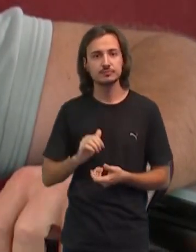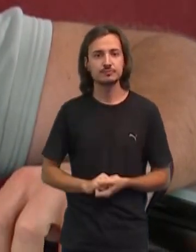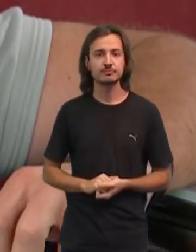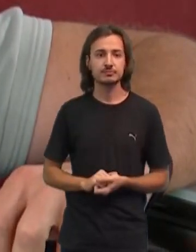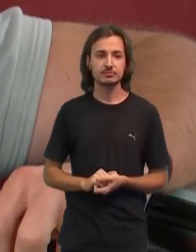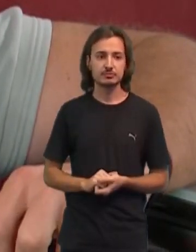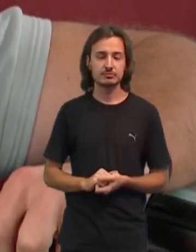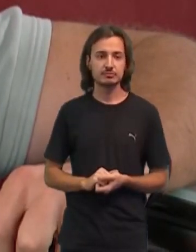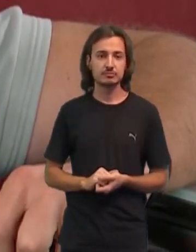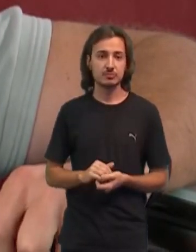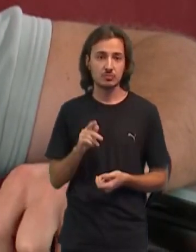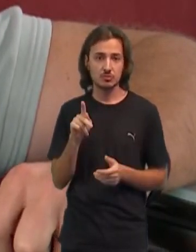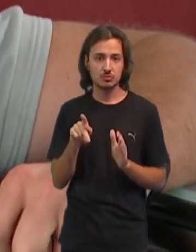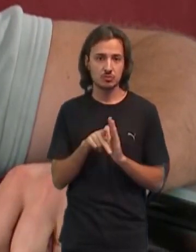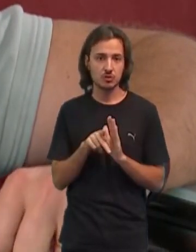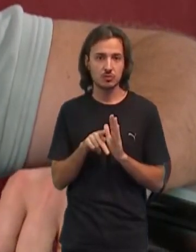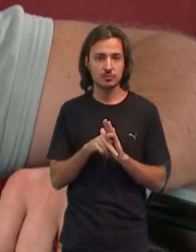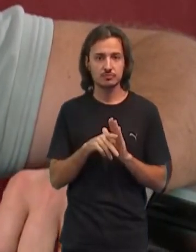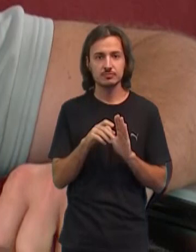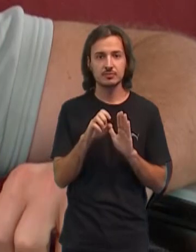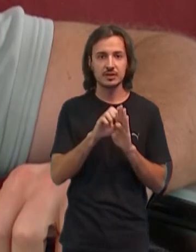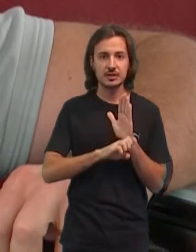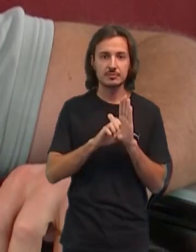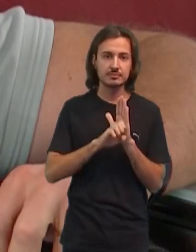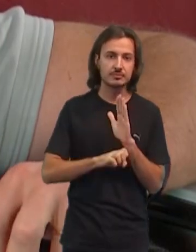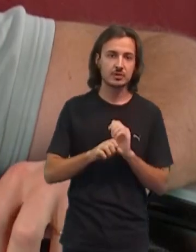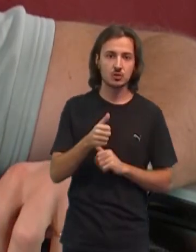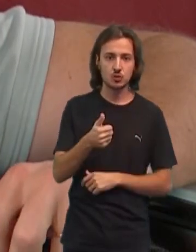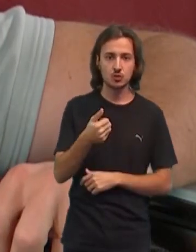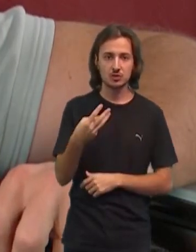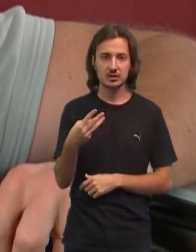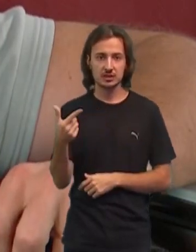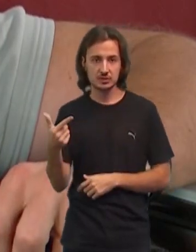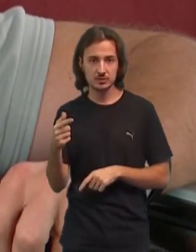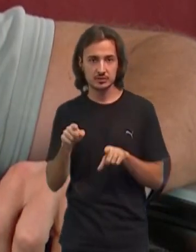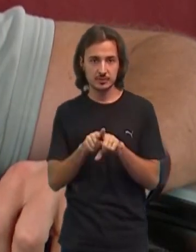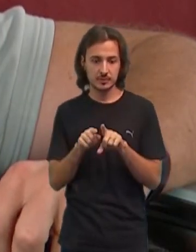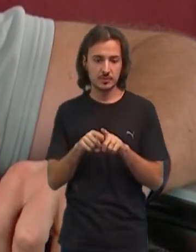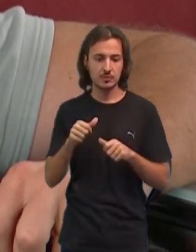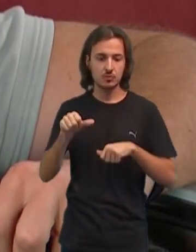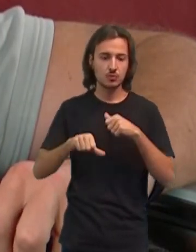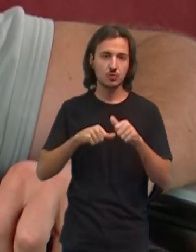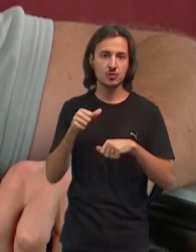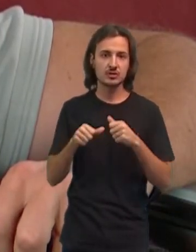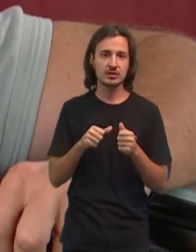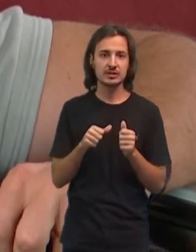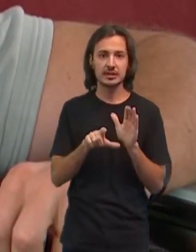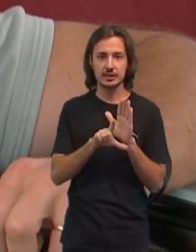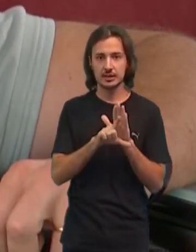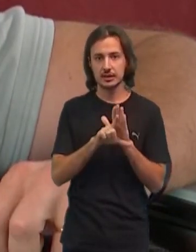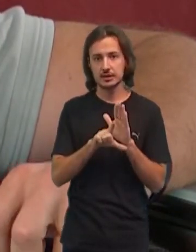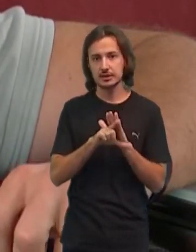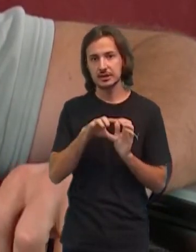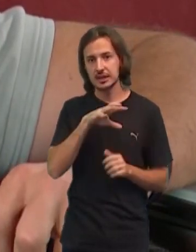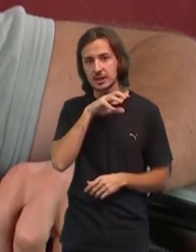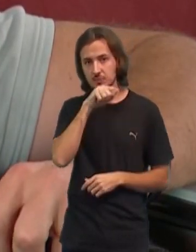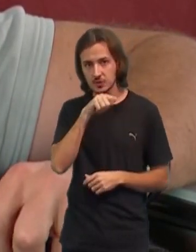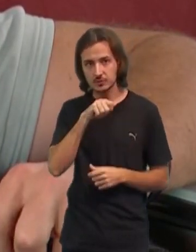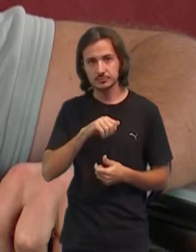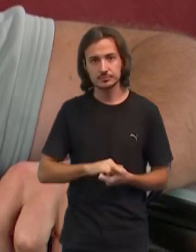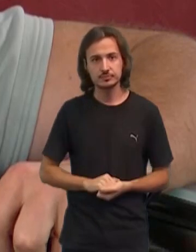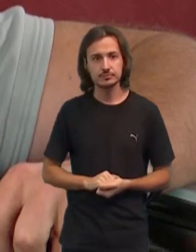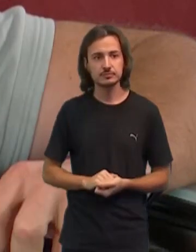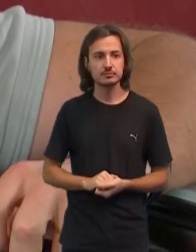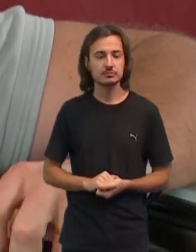Emenda Constitucional número 132, Reforma Tributária e Comunicação Eletrônica realizada por meio de e-mail, em anexo, na